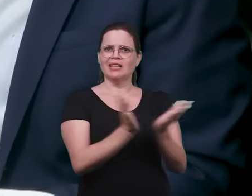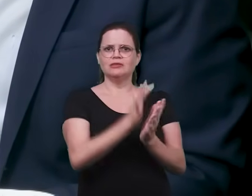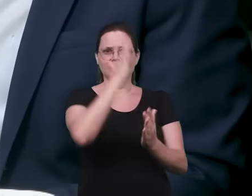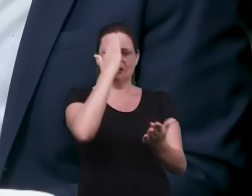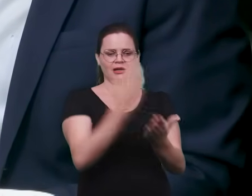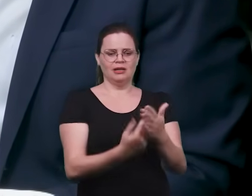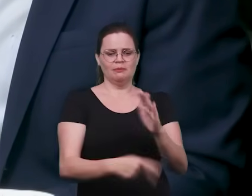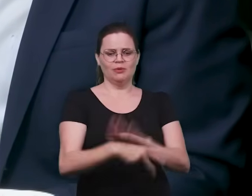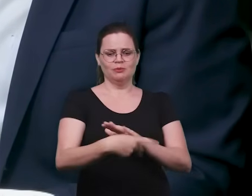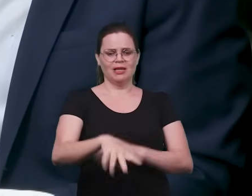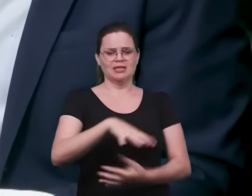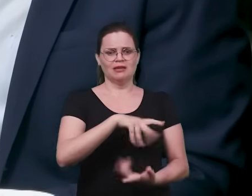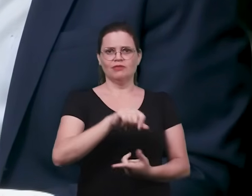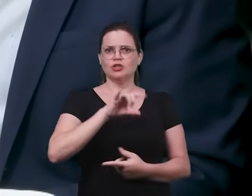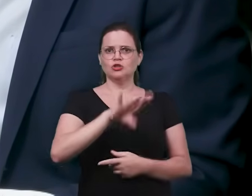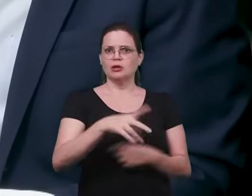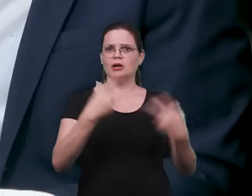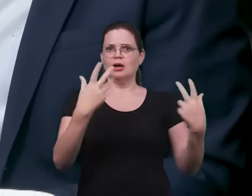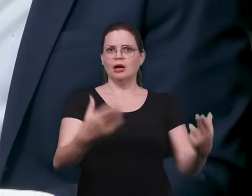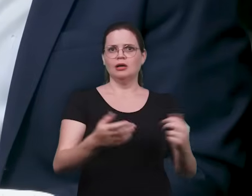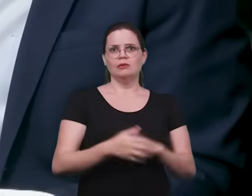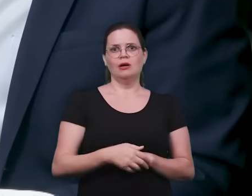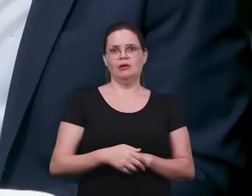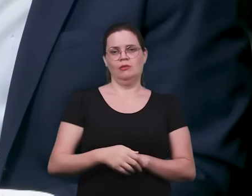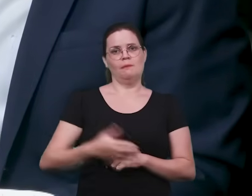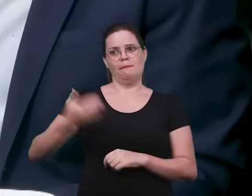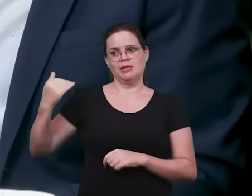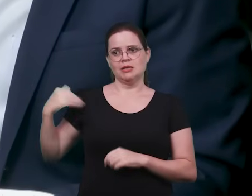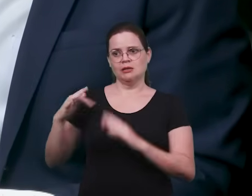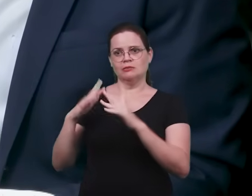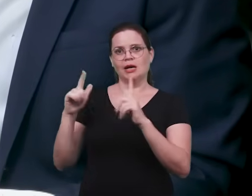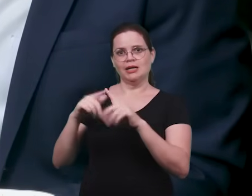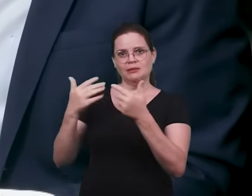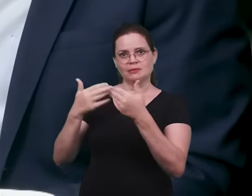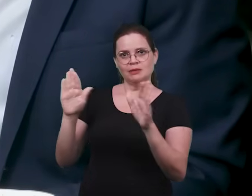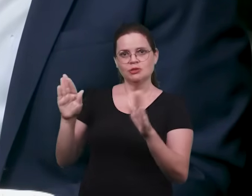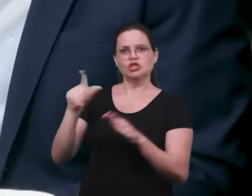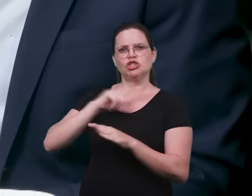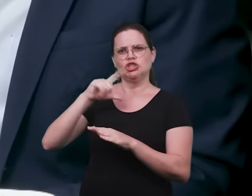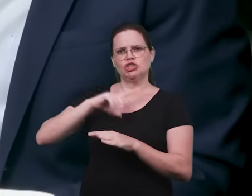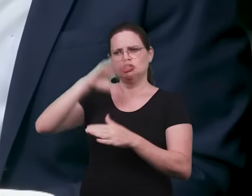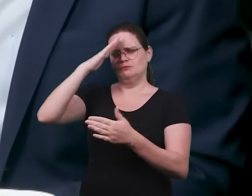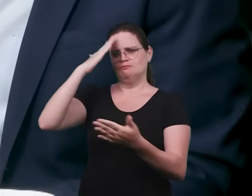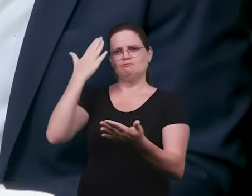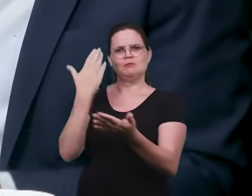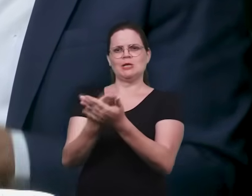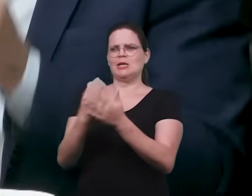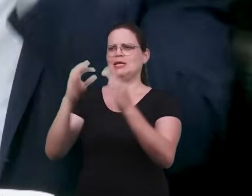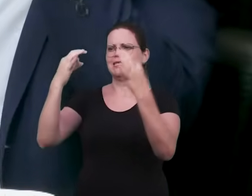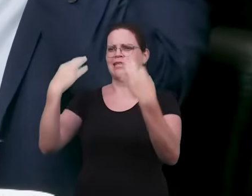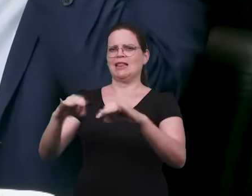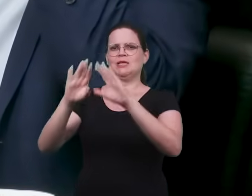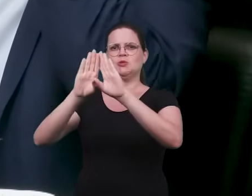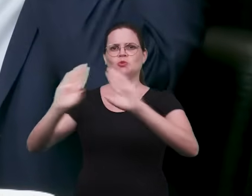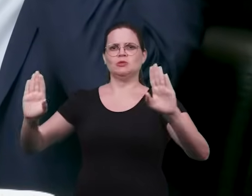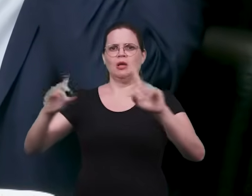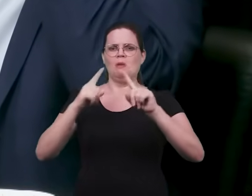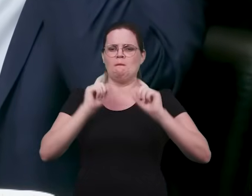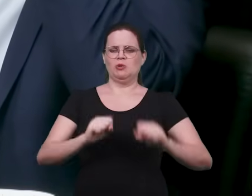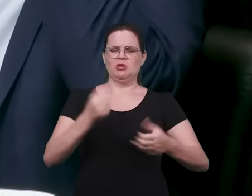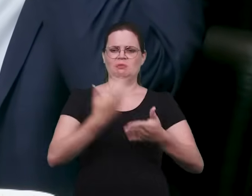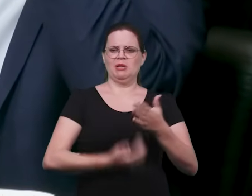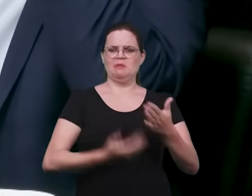primitiva. Estava perdendo tudo, menos a herança. Perseveravam na doutrina, né? Perseveravam na